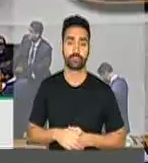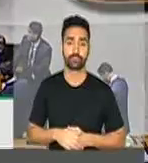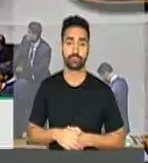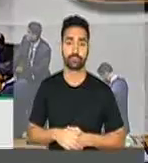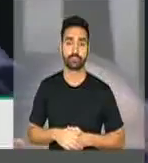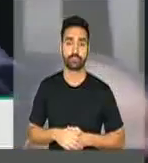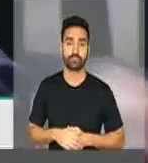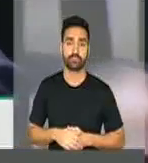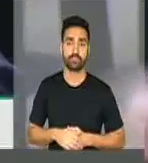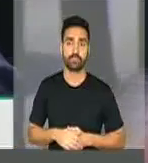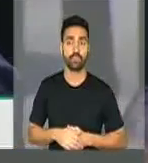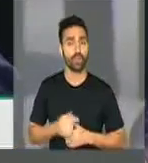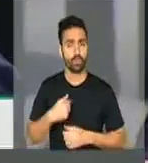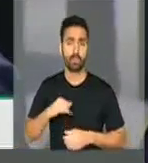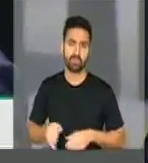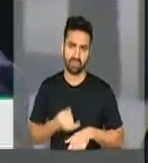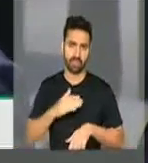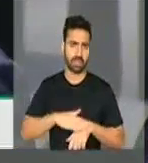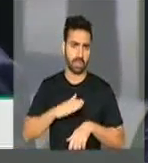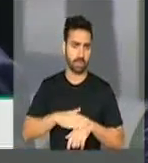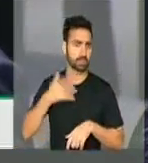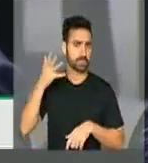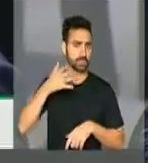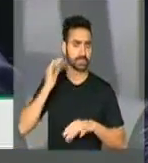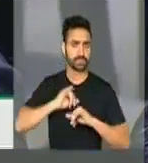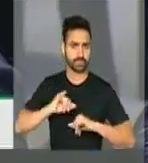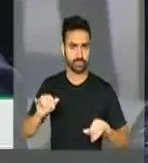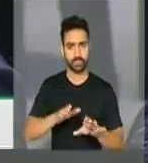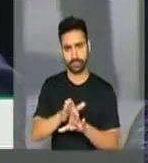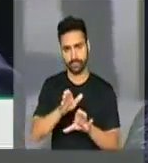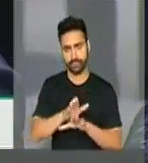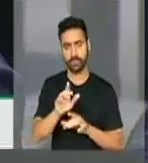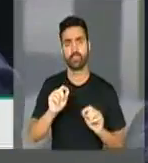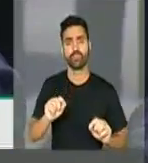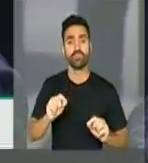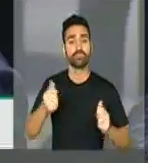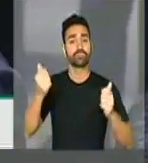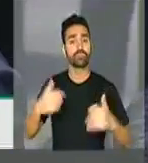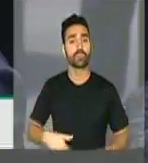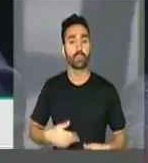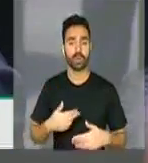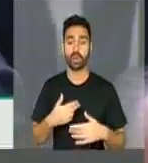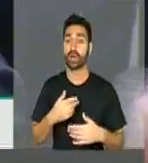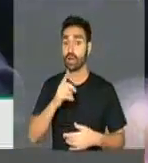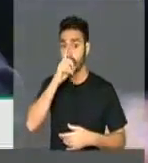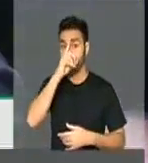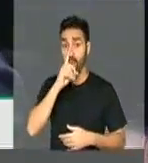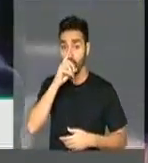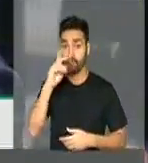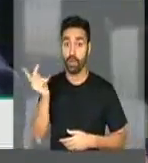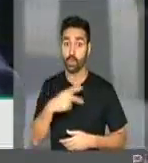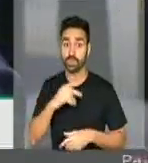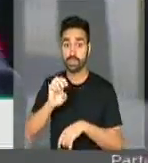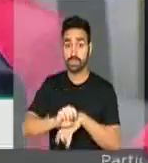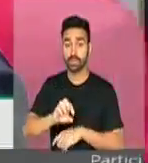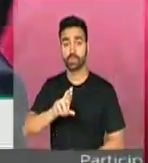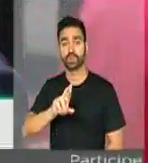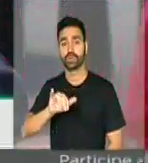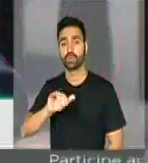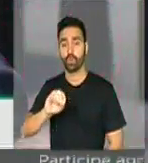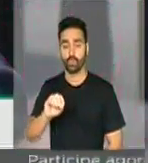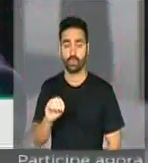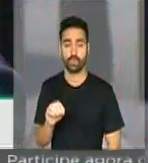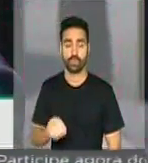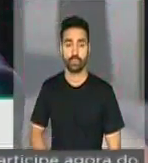quero utilizar esse tempo de orientação para falar sobre algo muito grave que está acontecendo no estado do Rio de